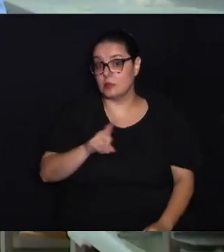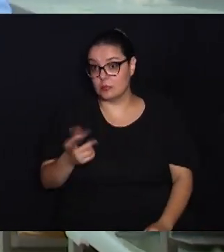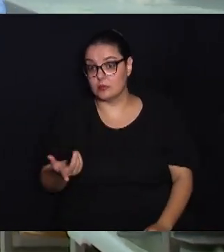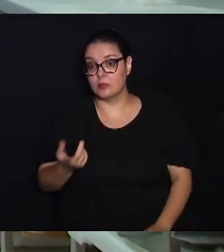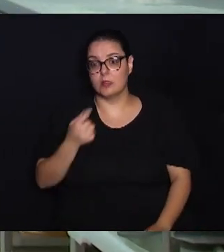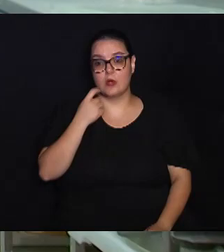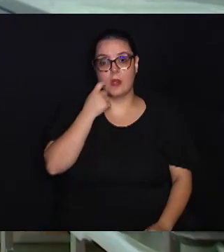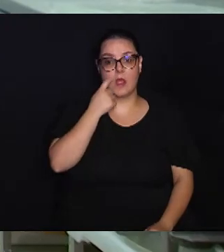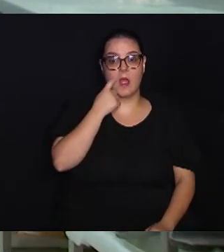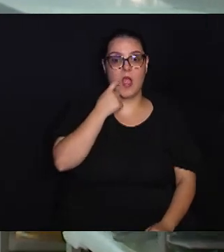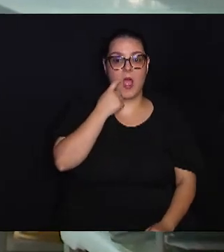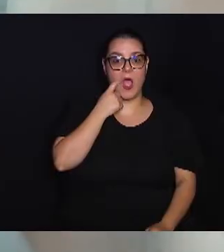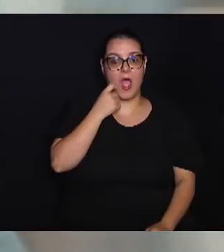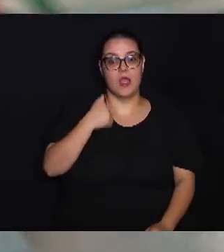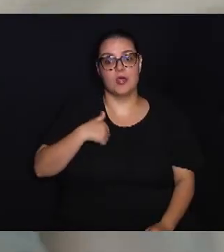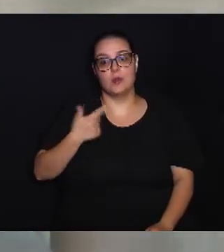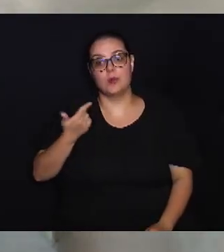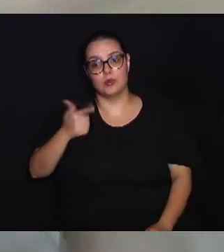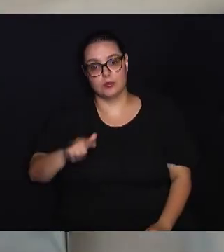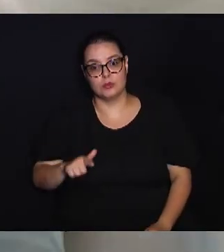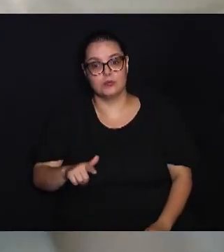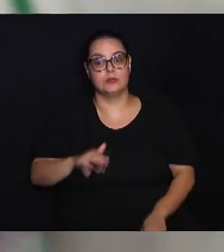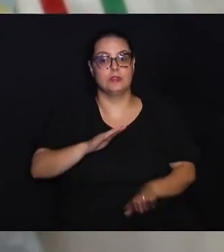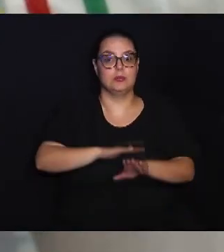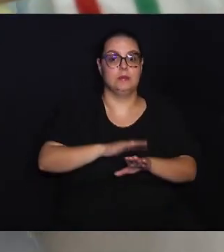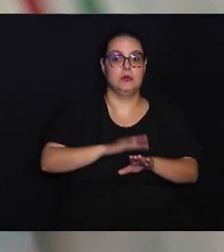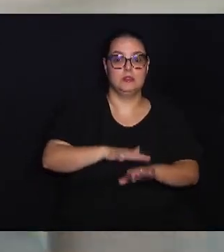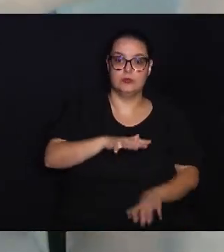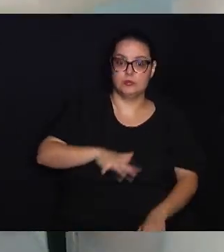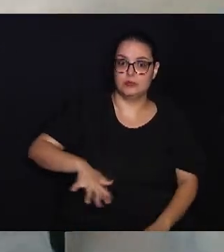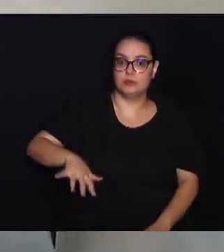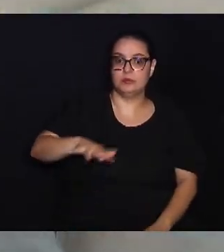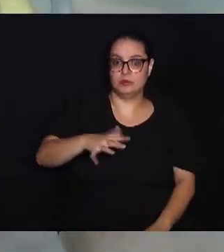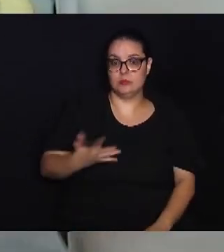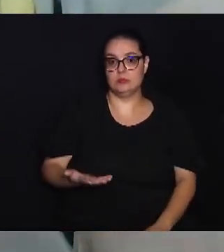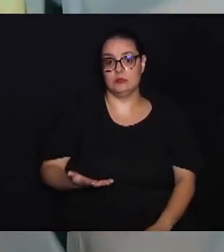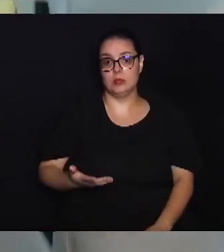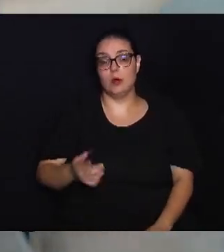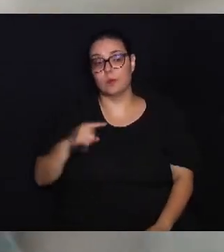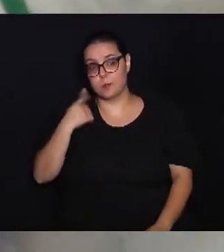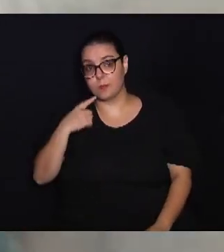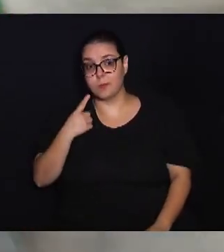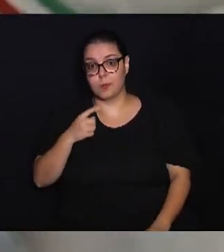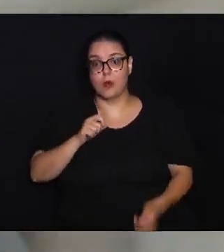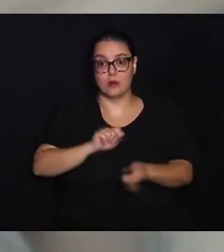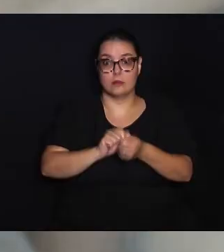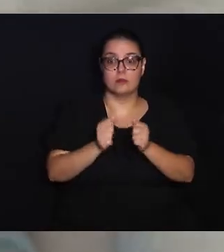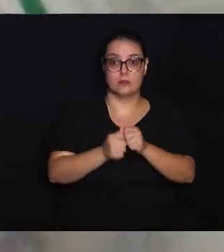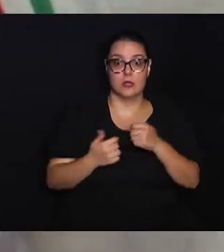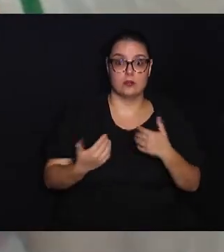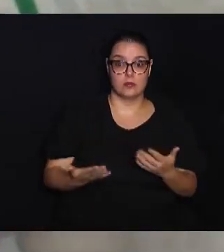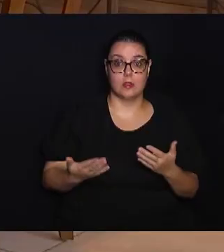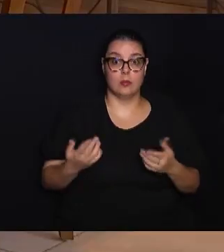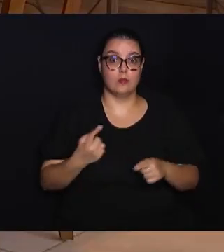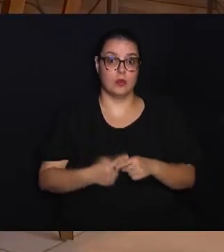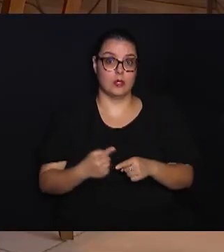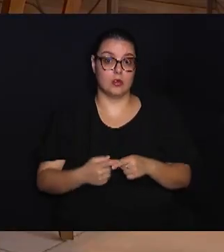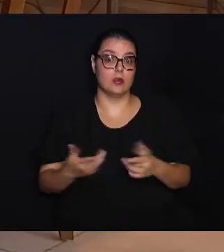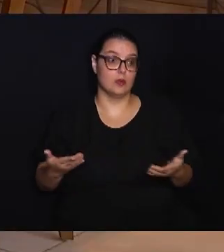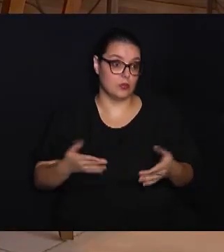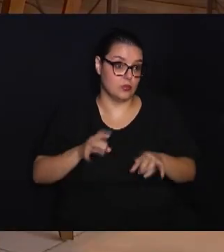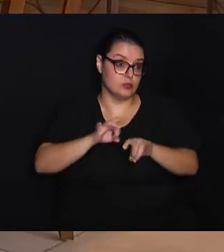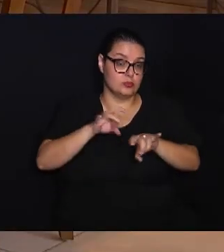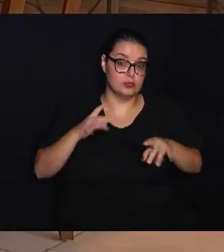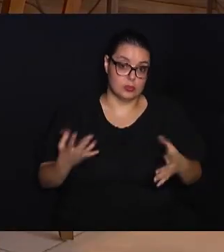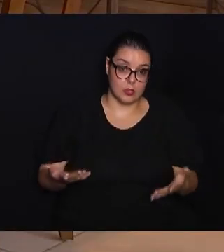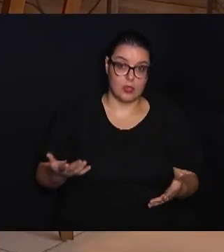atingimos a meta ou não Eu ainda continuo atuando na área e a a advocacia tem me flexibilizado isso porque